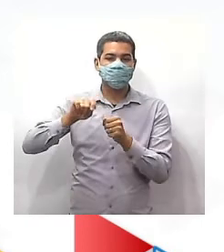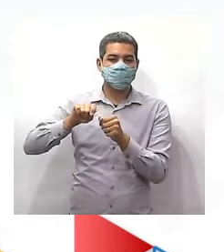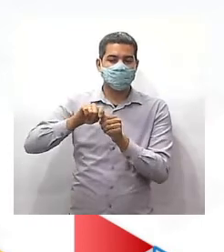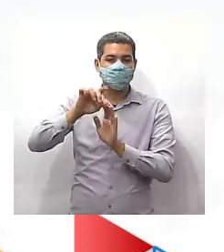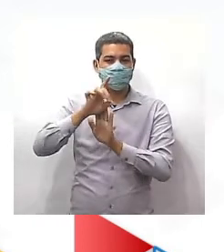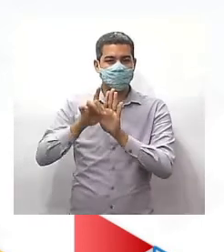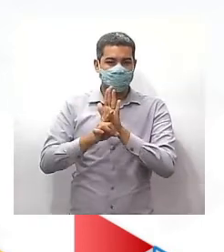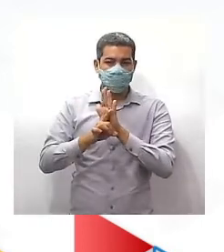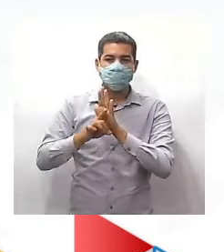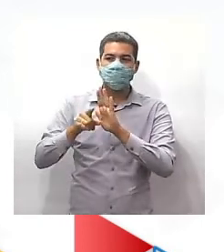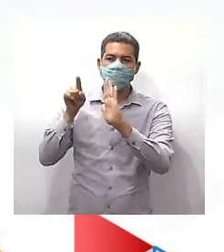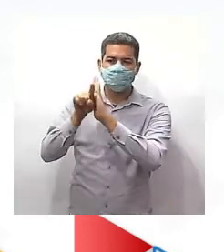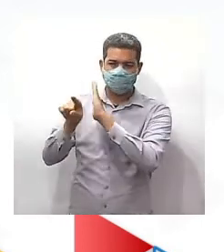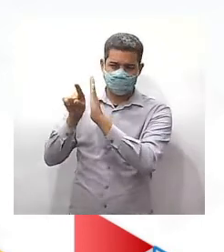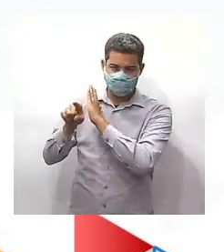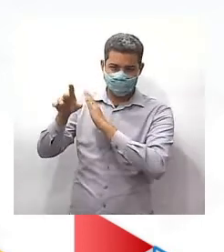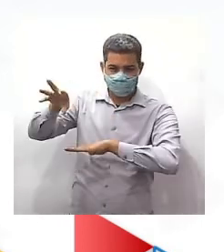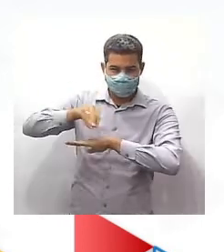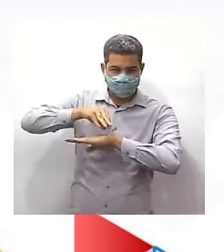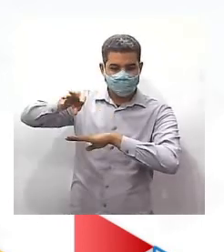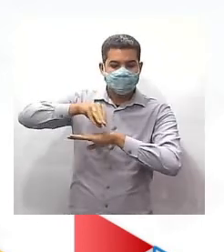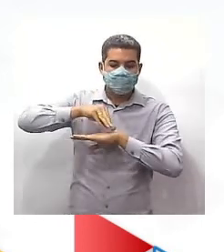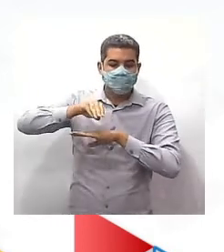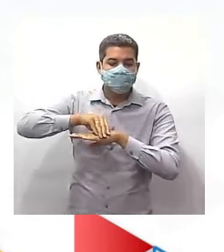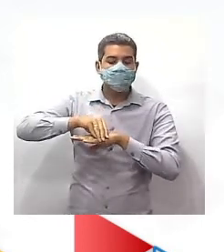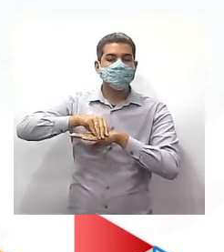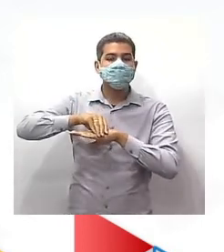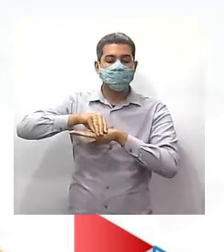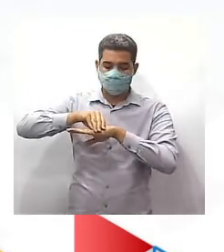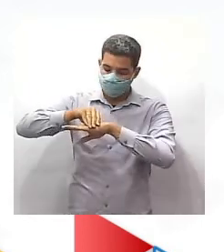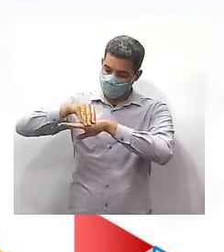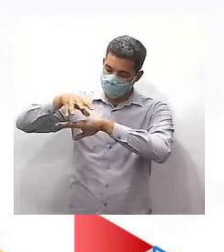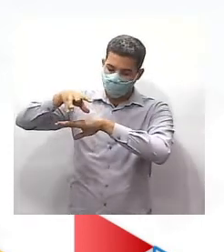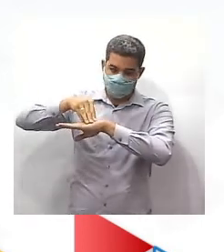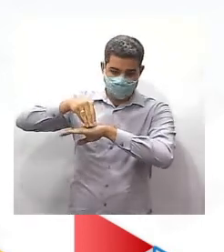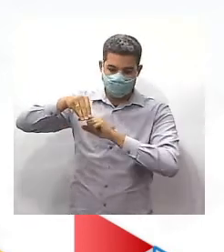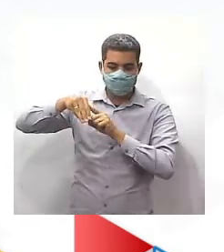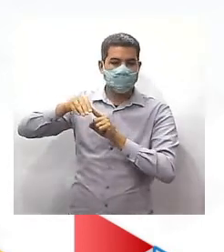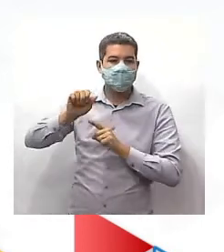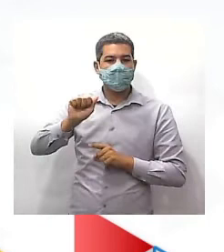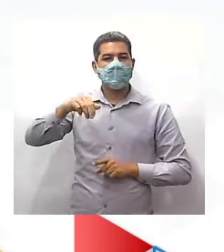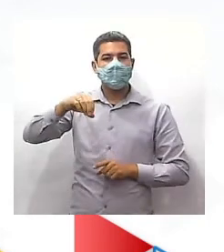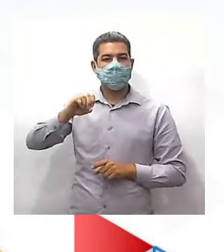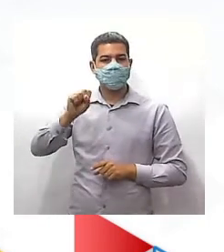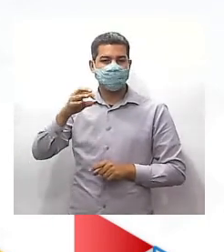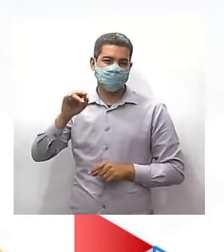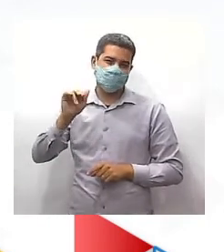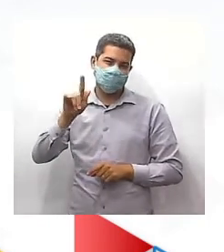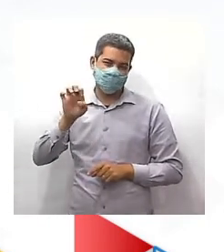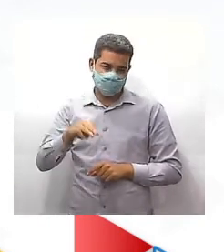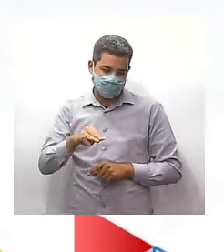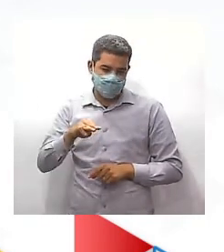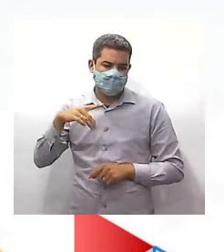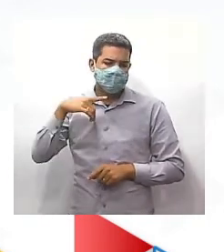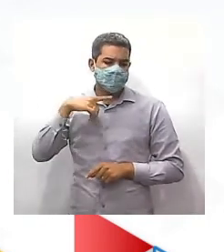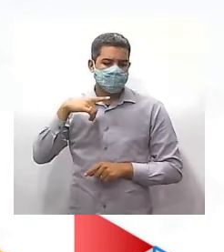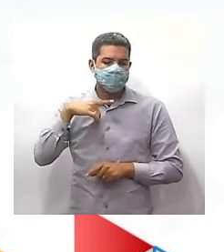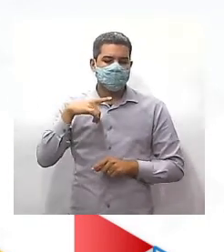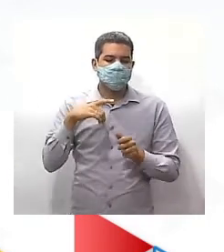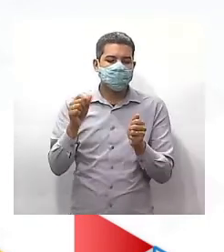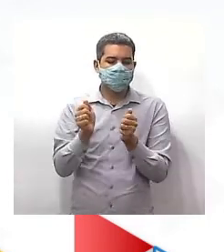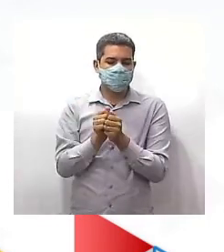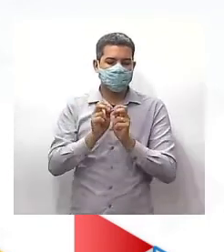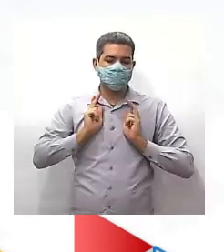documento de coleta de dados, né? E ao fazer isso, eu estou fazendo a amostragem, é a primeira etapa, por isso ela está aí juntinho